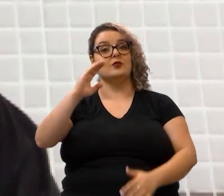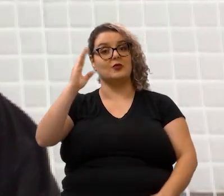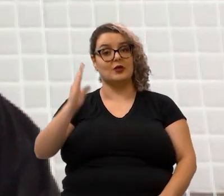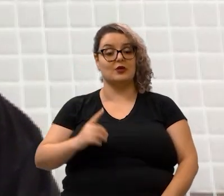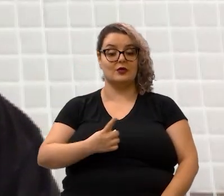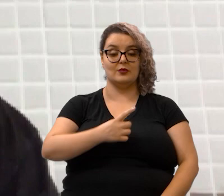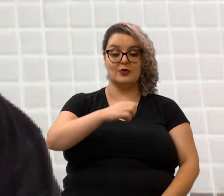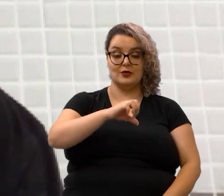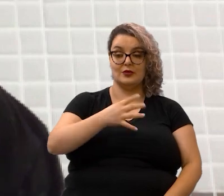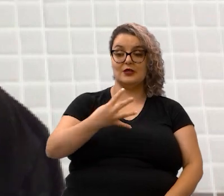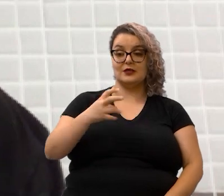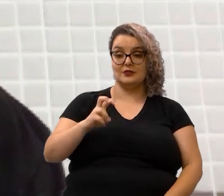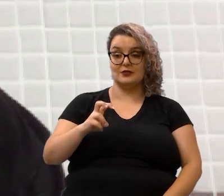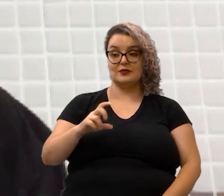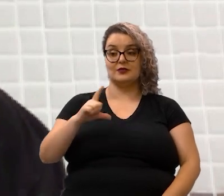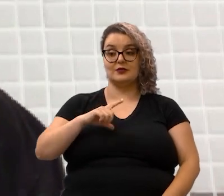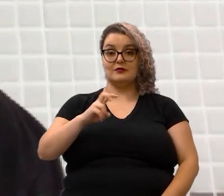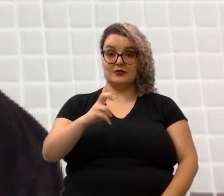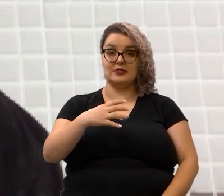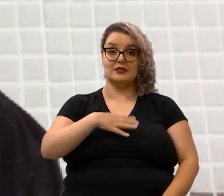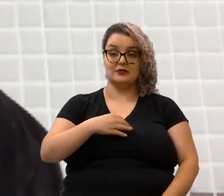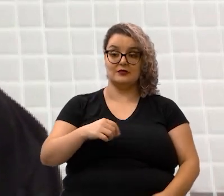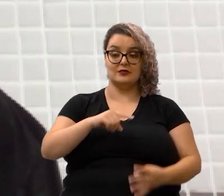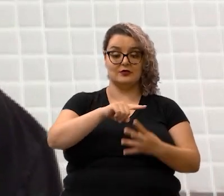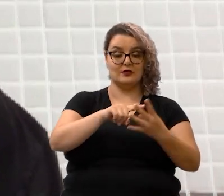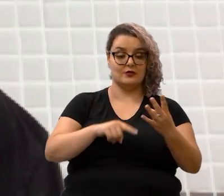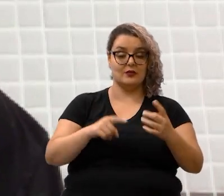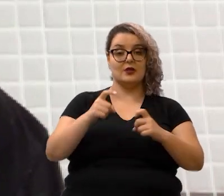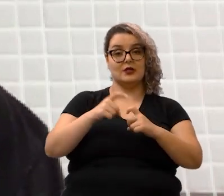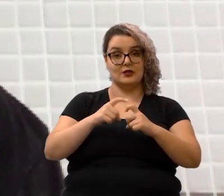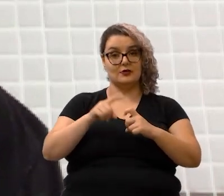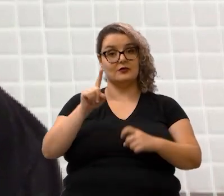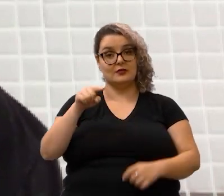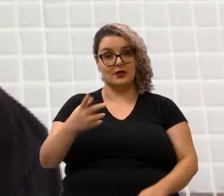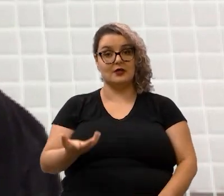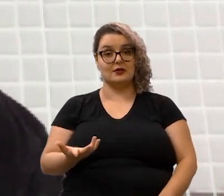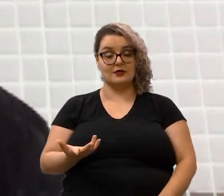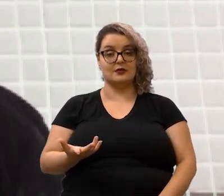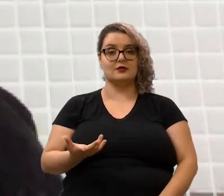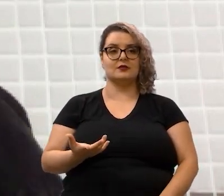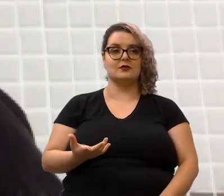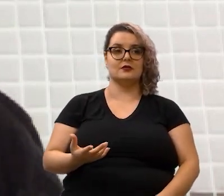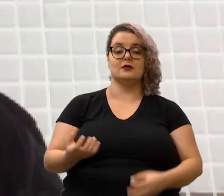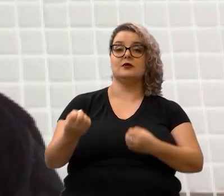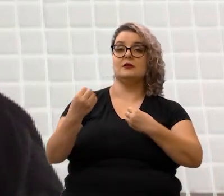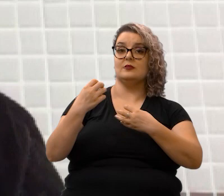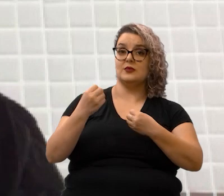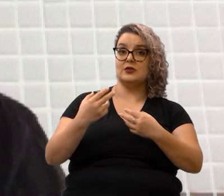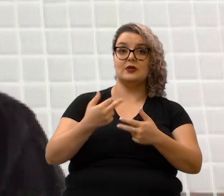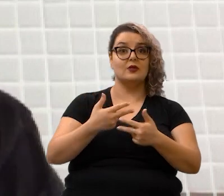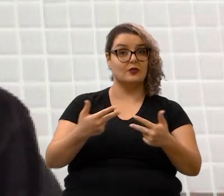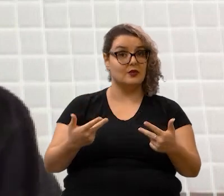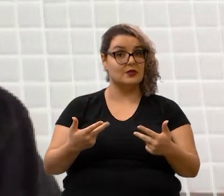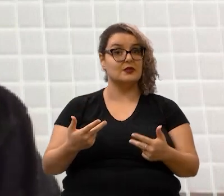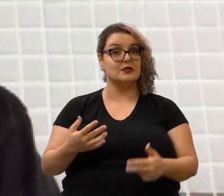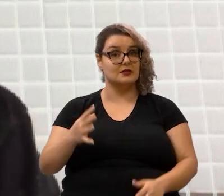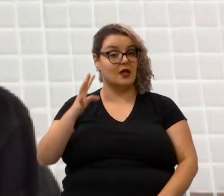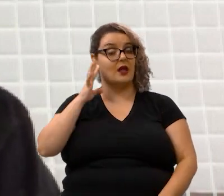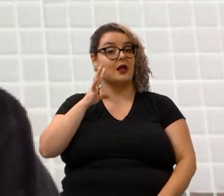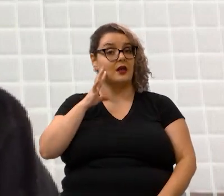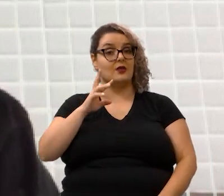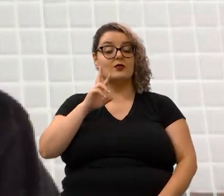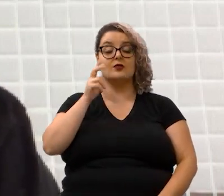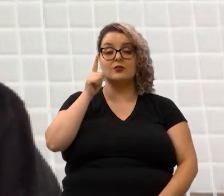em 1945, e teve 5 filhos, né? 4 são médicos, e ele me ensinou assim, muitas coisas